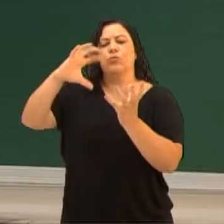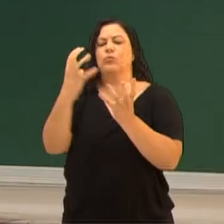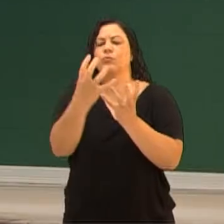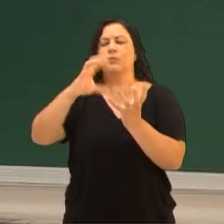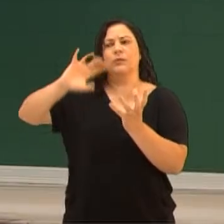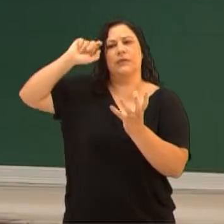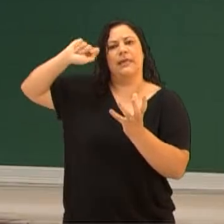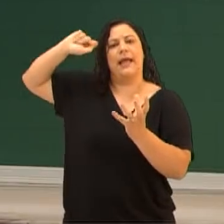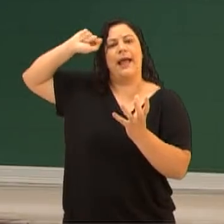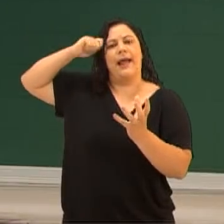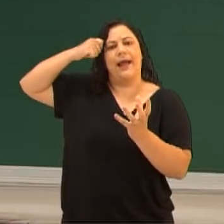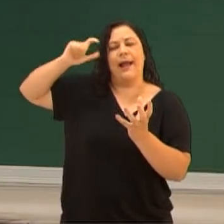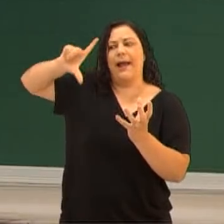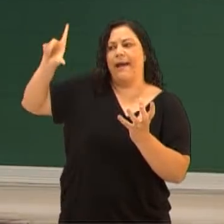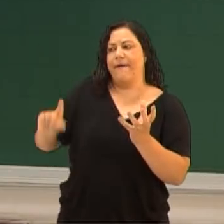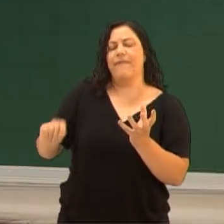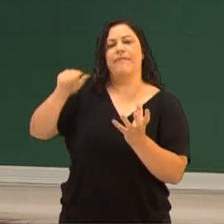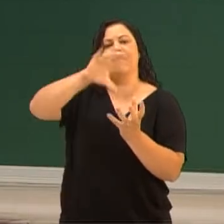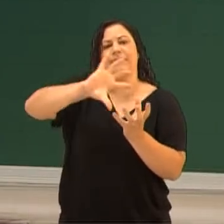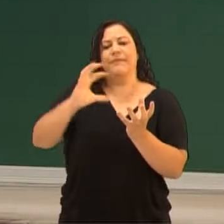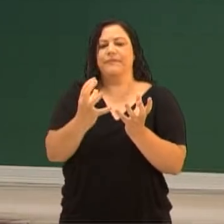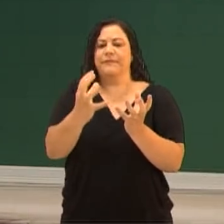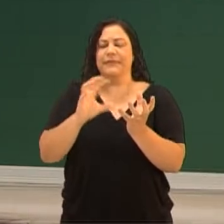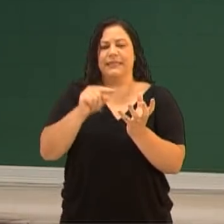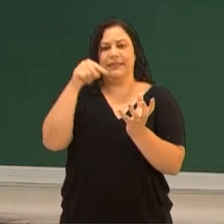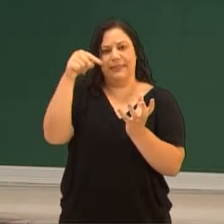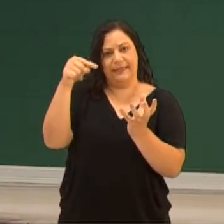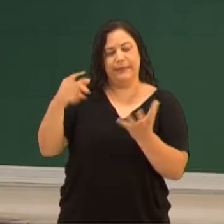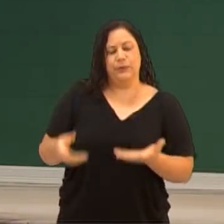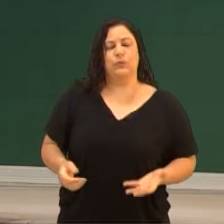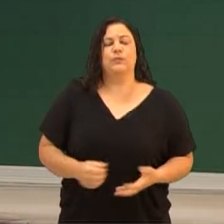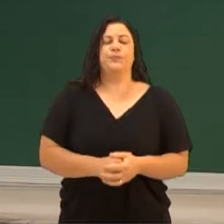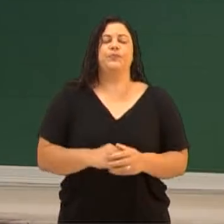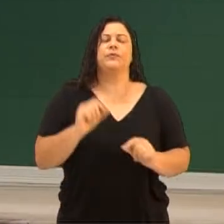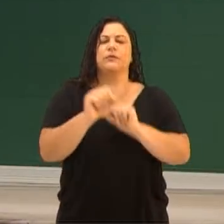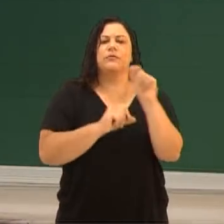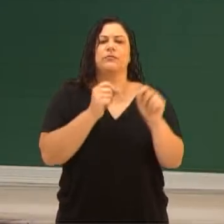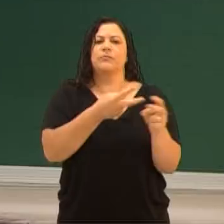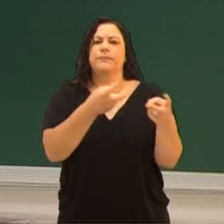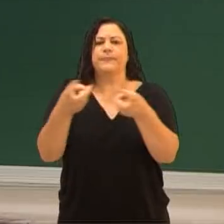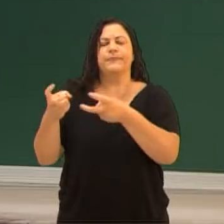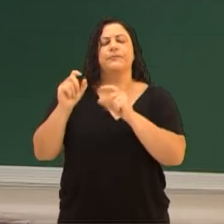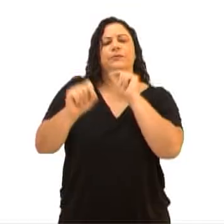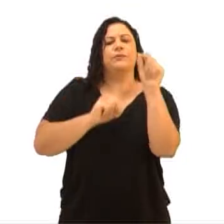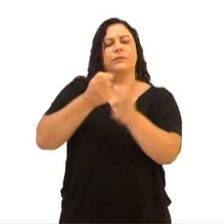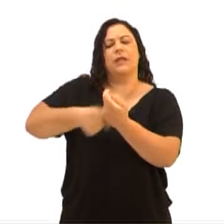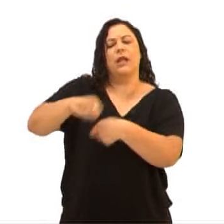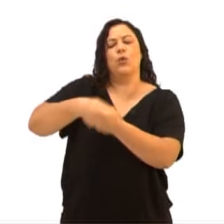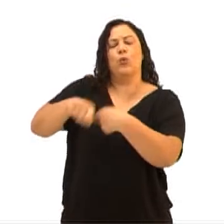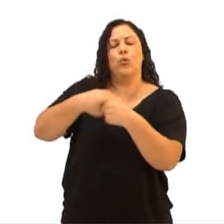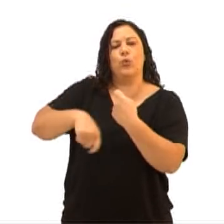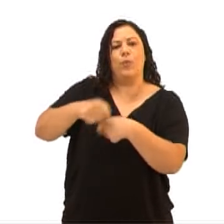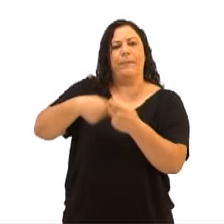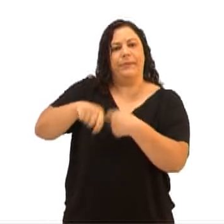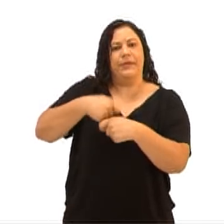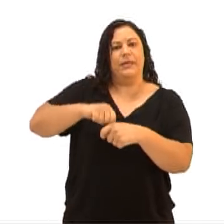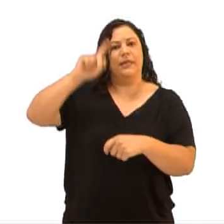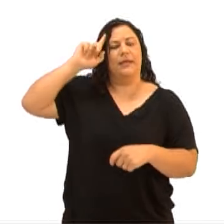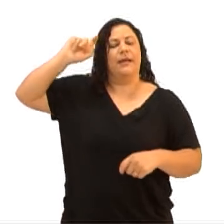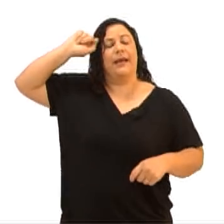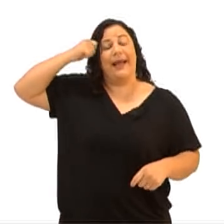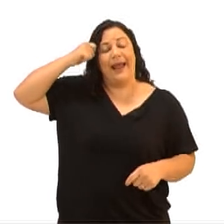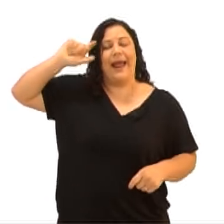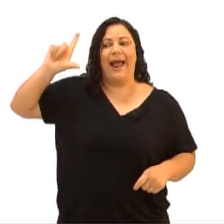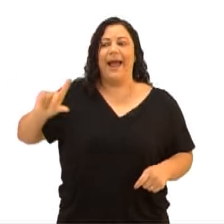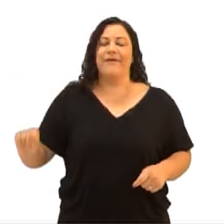né? Vamos pegar o nosso rumo e vamos analisar a importância do extrativismo e da agropecuária na economia africana e compreender a importância